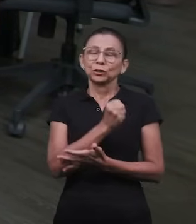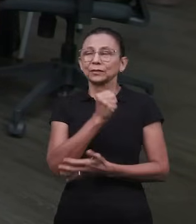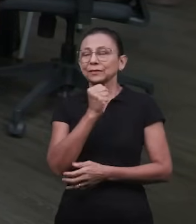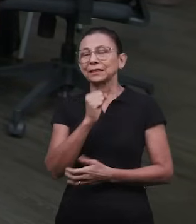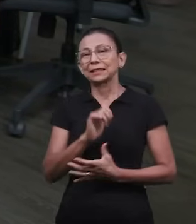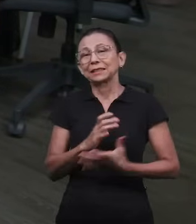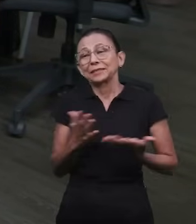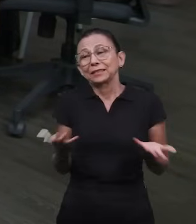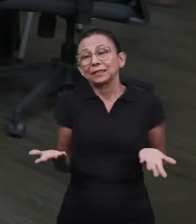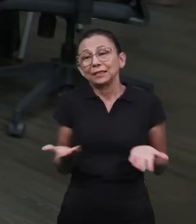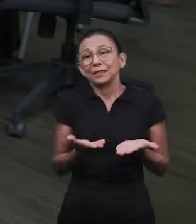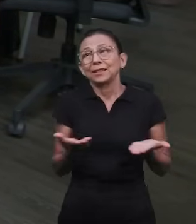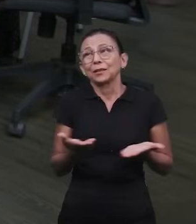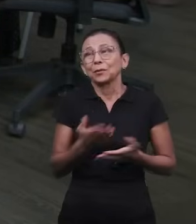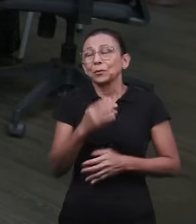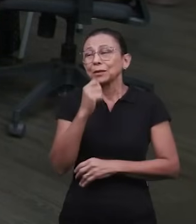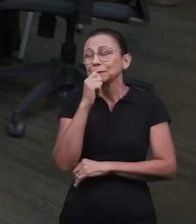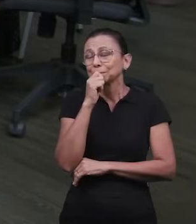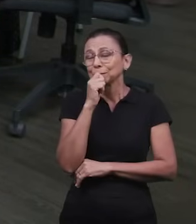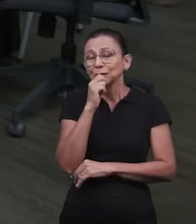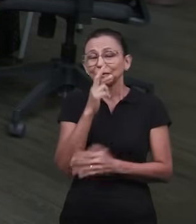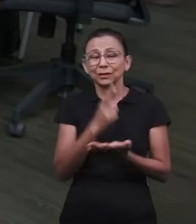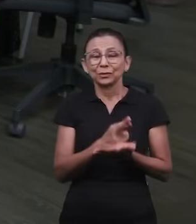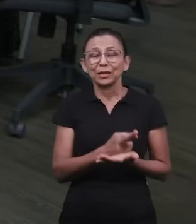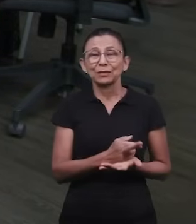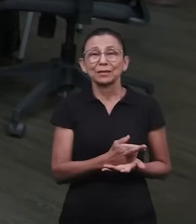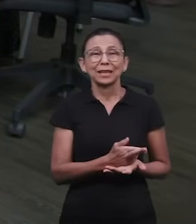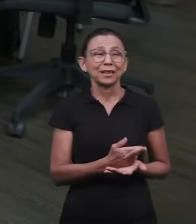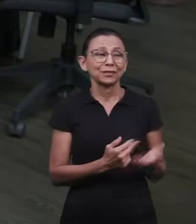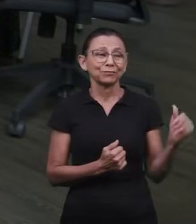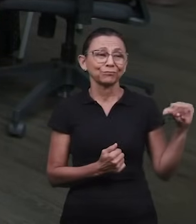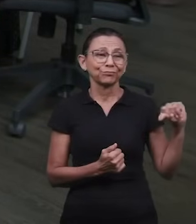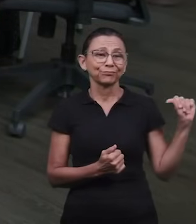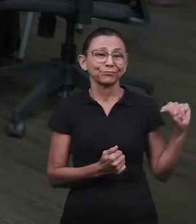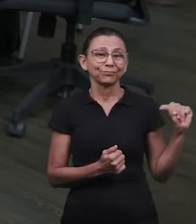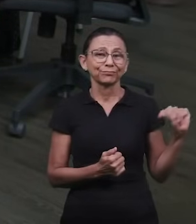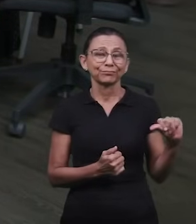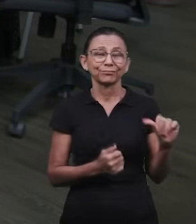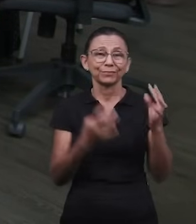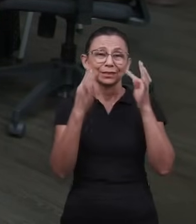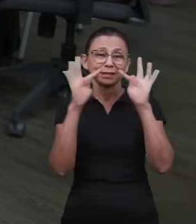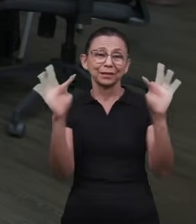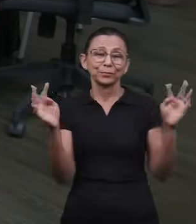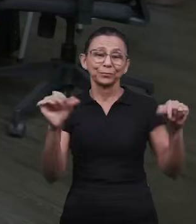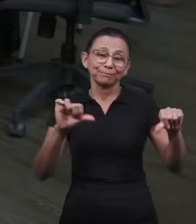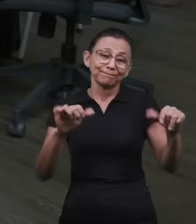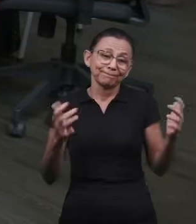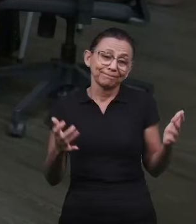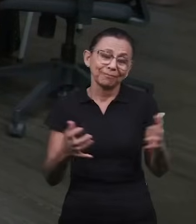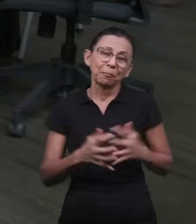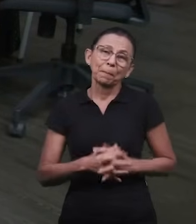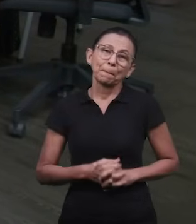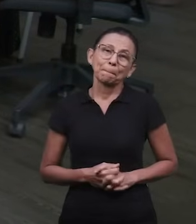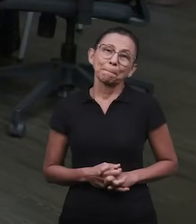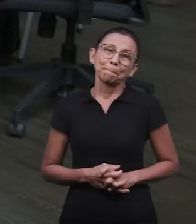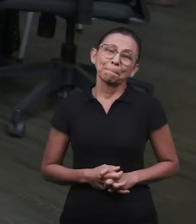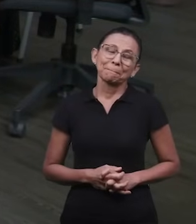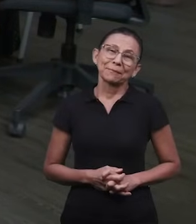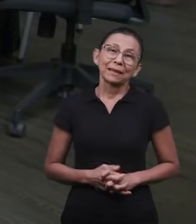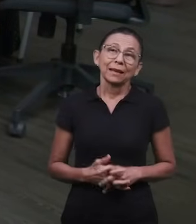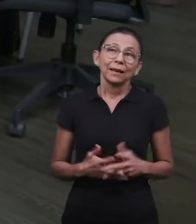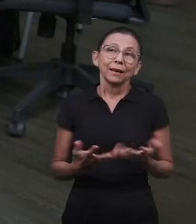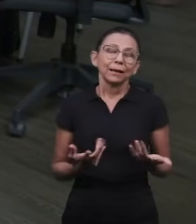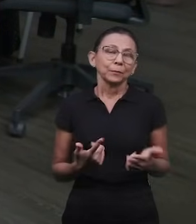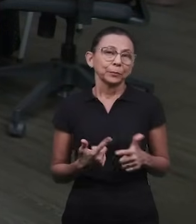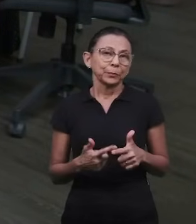agora o fruto fui colher, não tinha, né? Faltou isso aí. Mas assim, é um